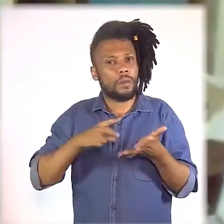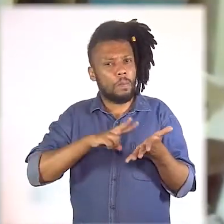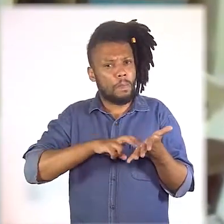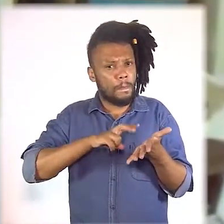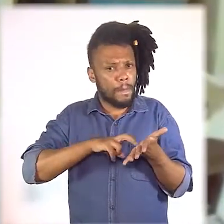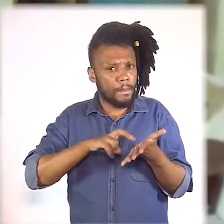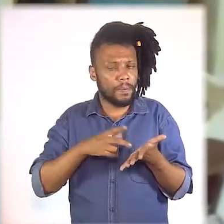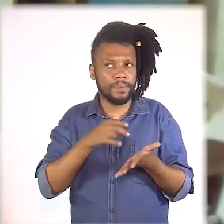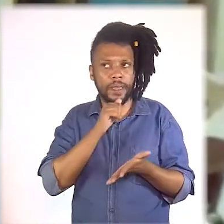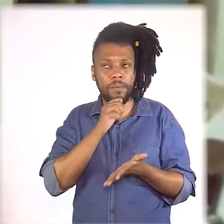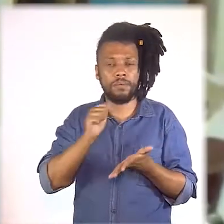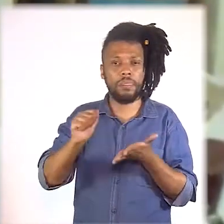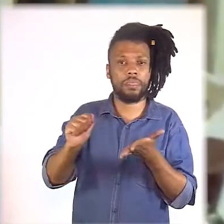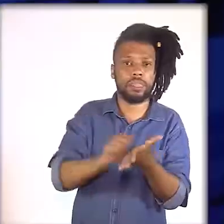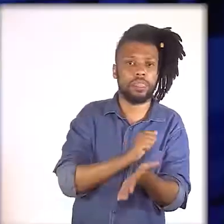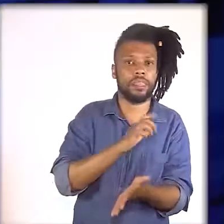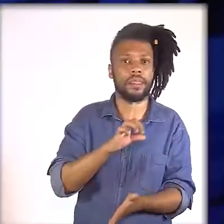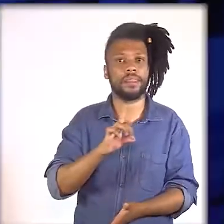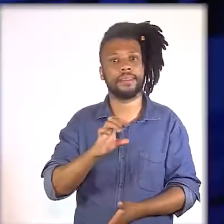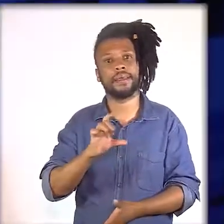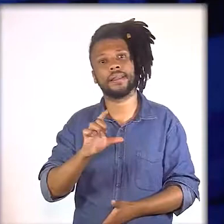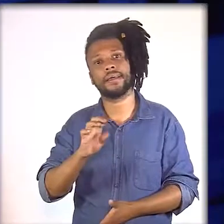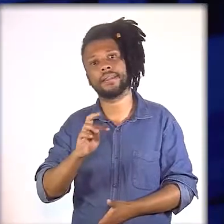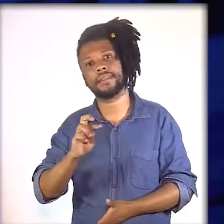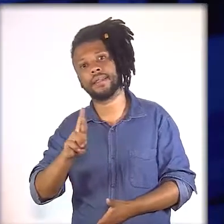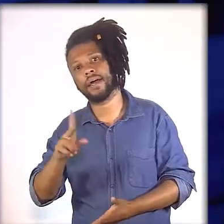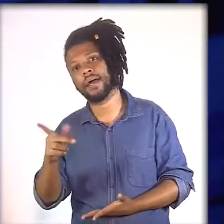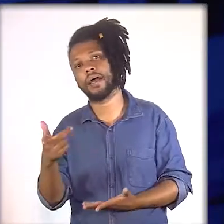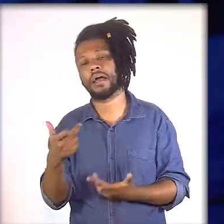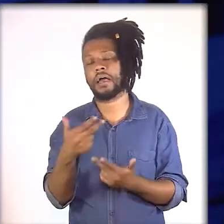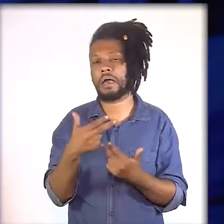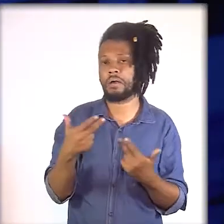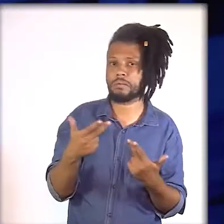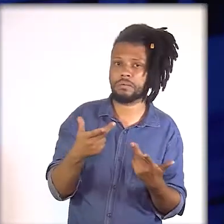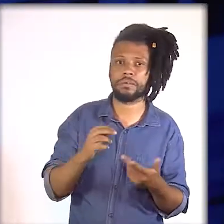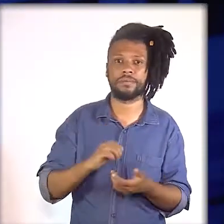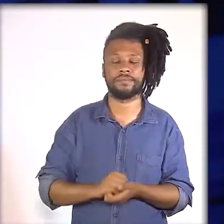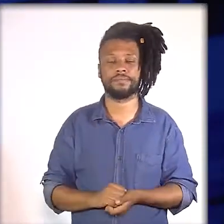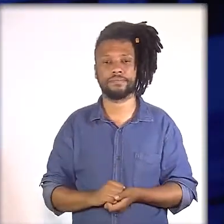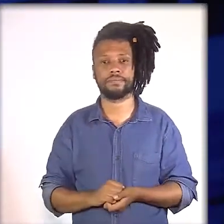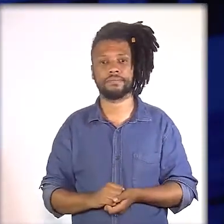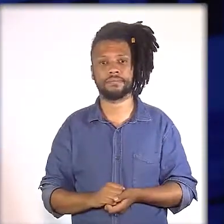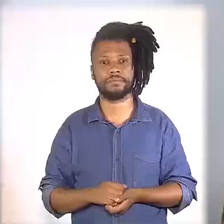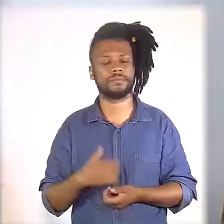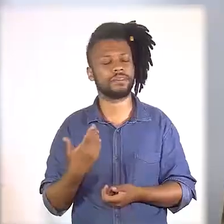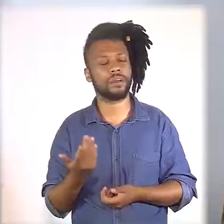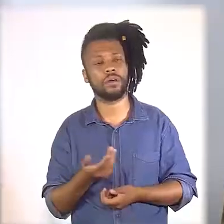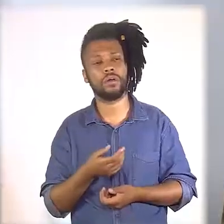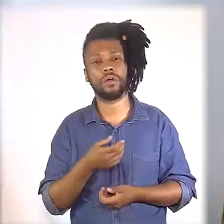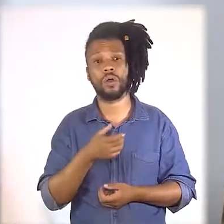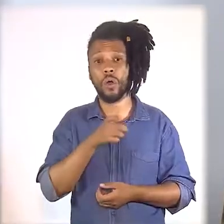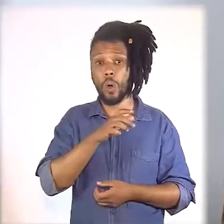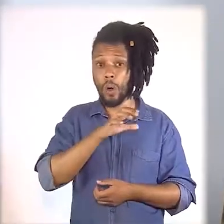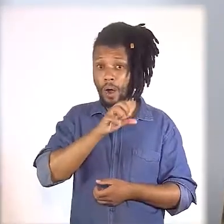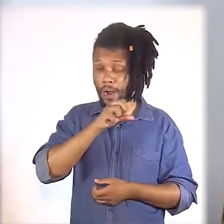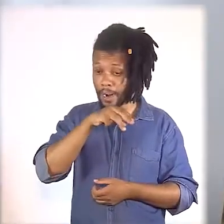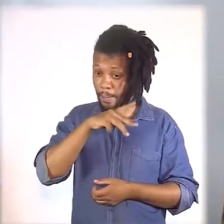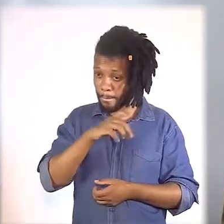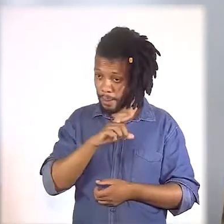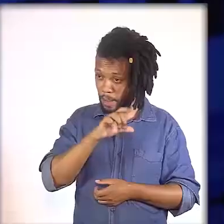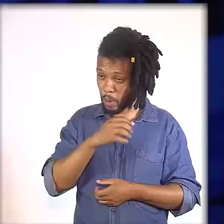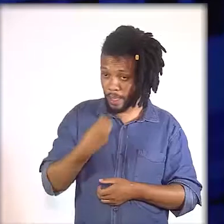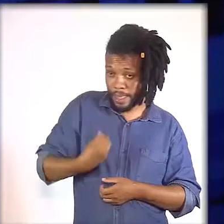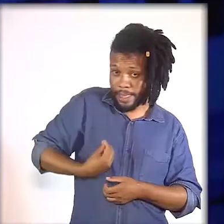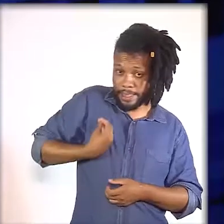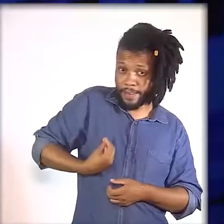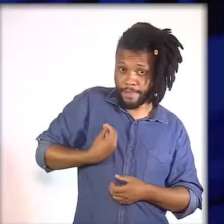é o que há. O deletar, né? O deletar eu já me acostumei. E, César, o Joaquim Campelo